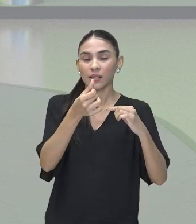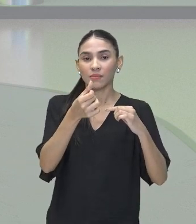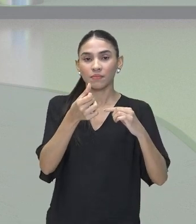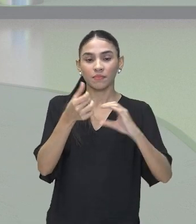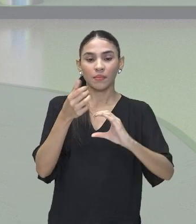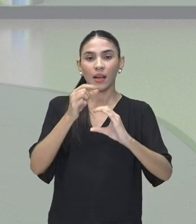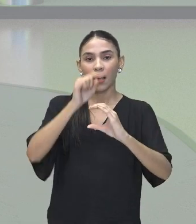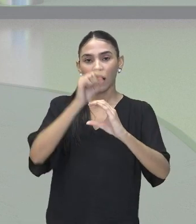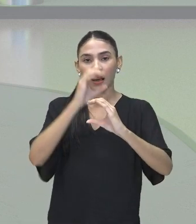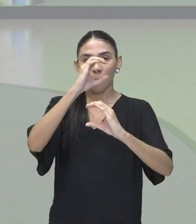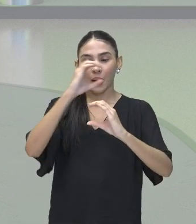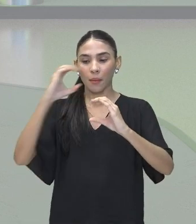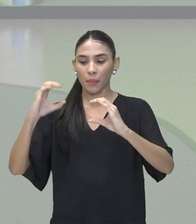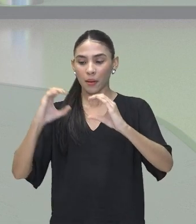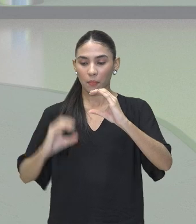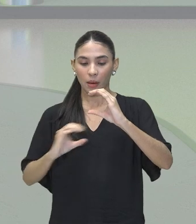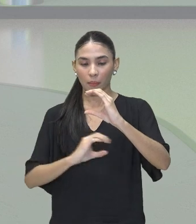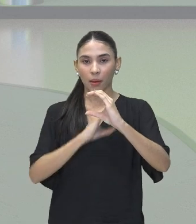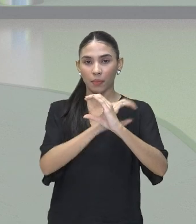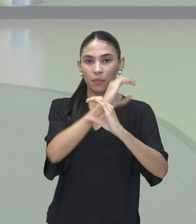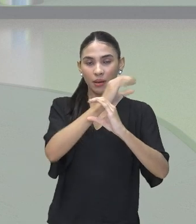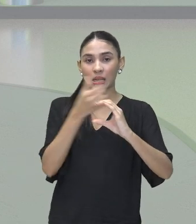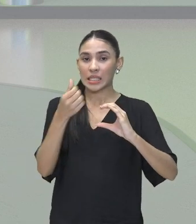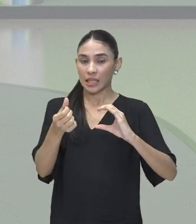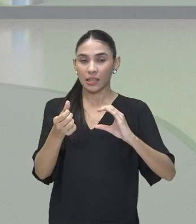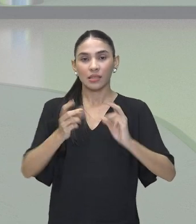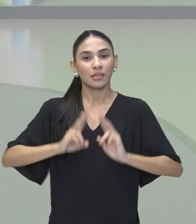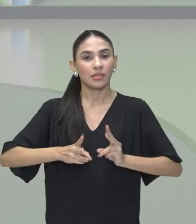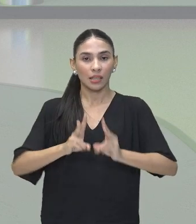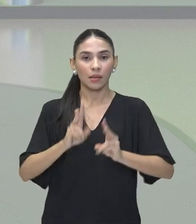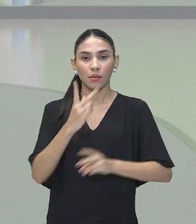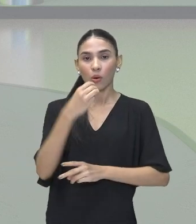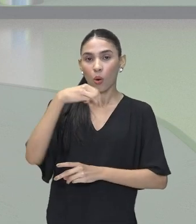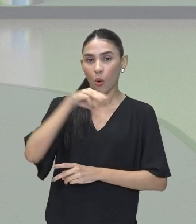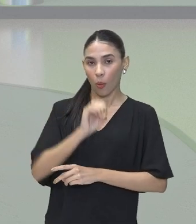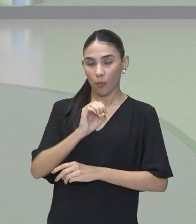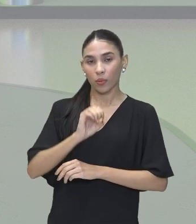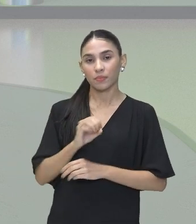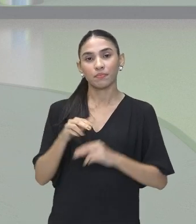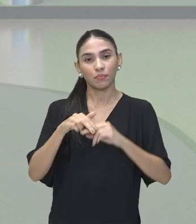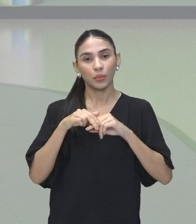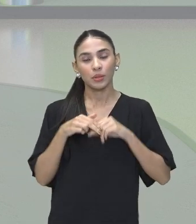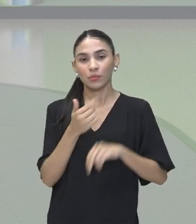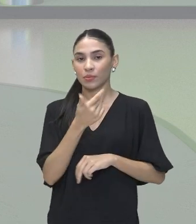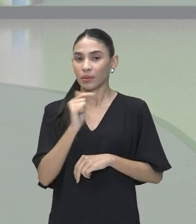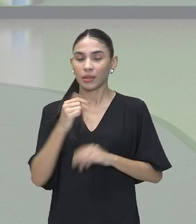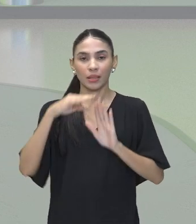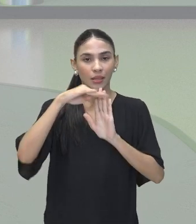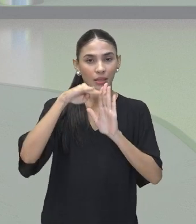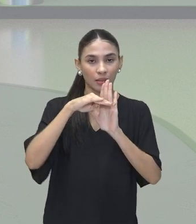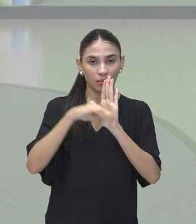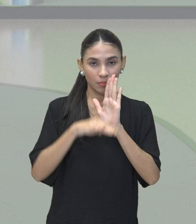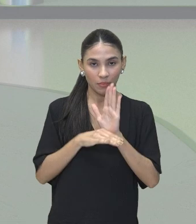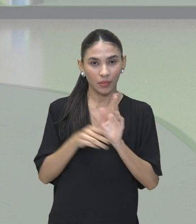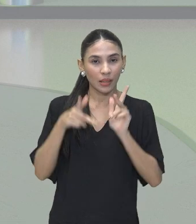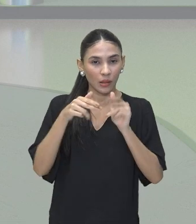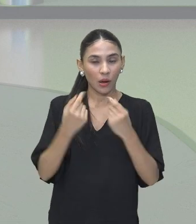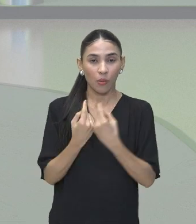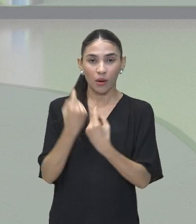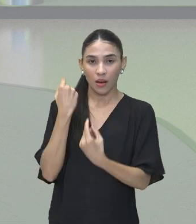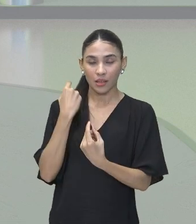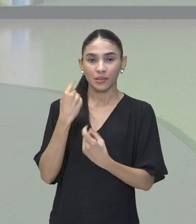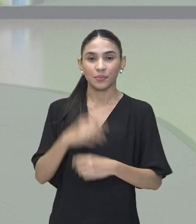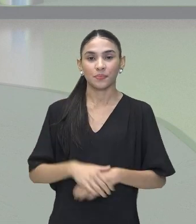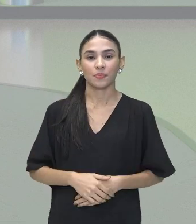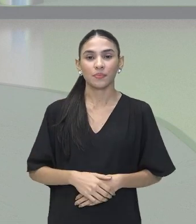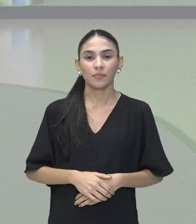redundante dizer que ela é homogênea, porque ela sempre vai ser homogênea, tá? Então, por isso que não vem a classificação como ali das alicíclicas.